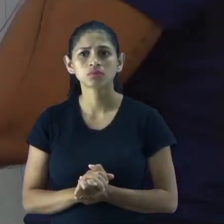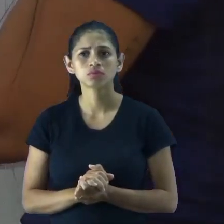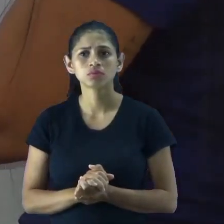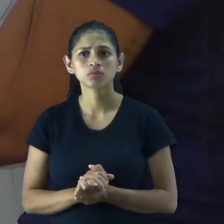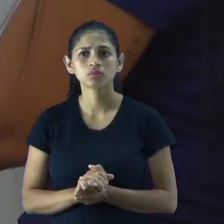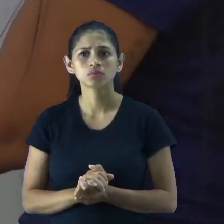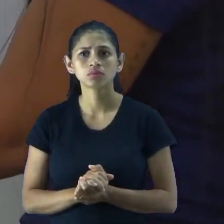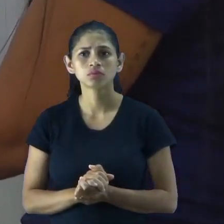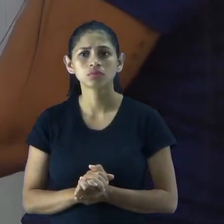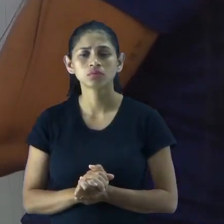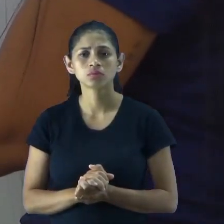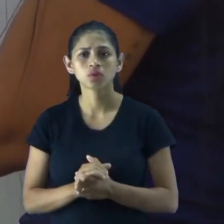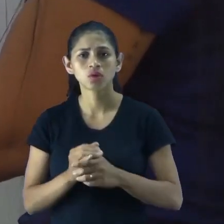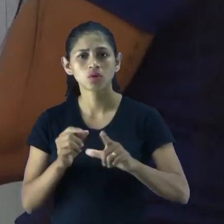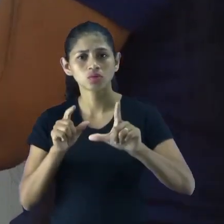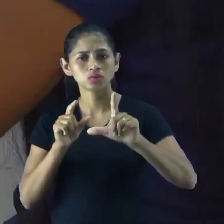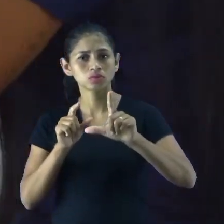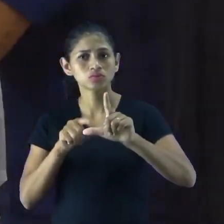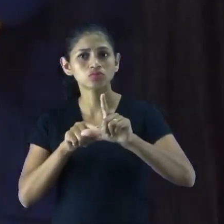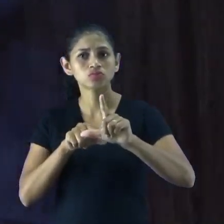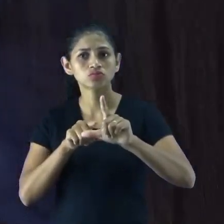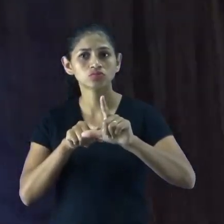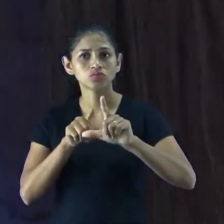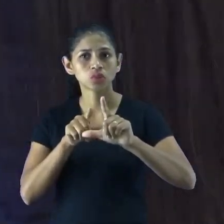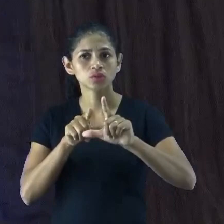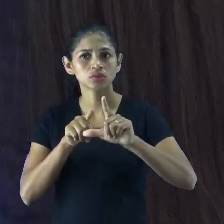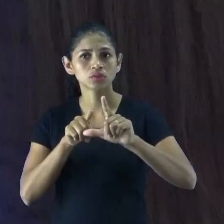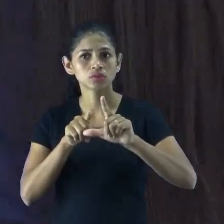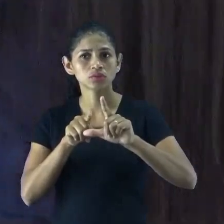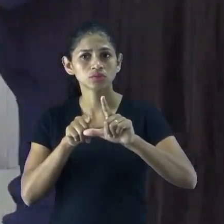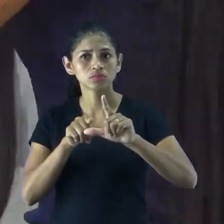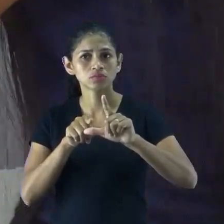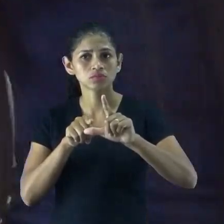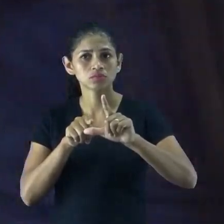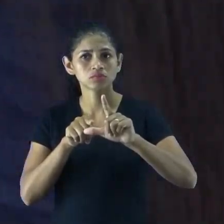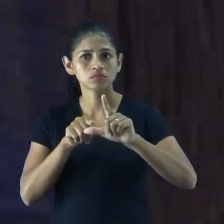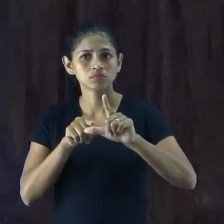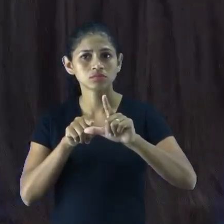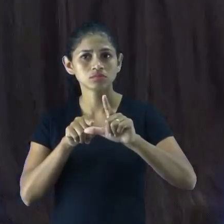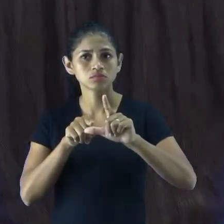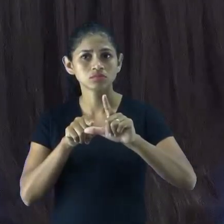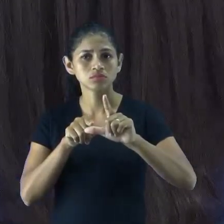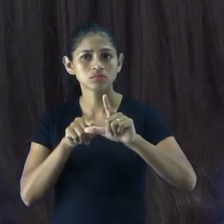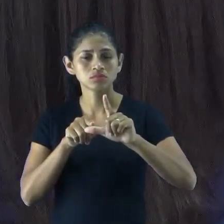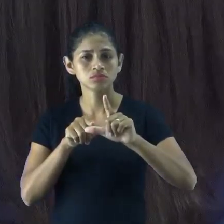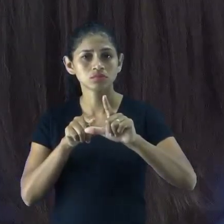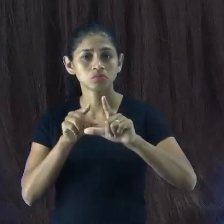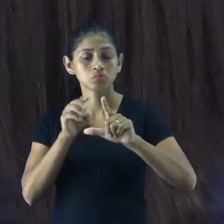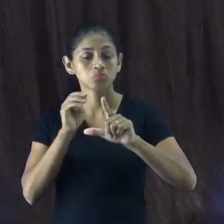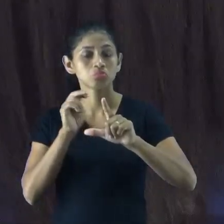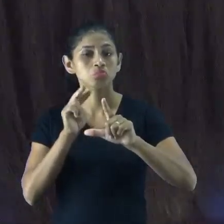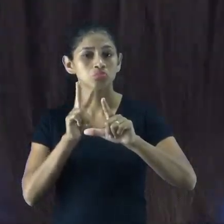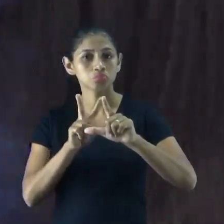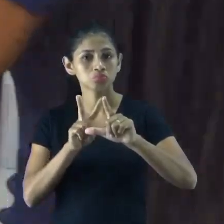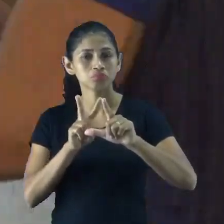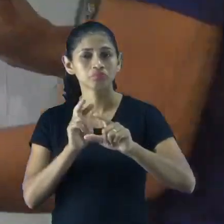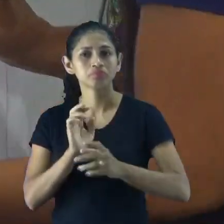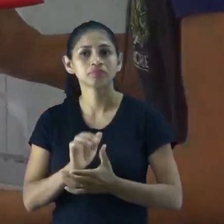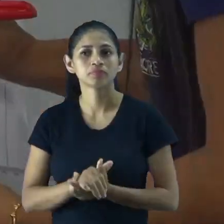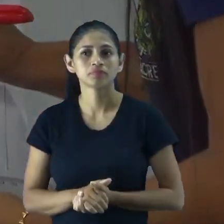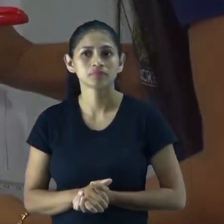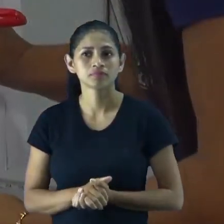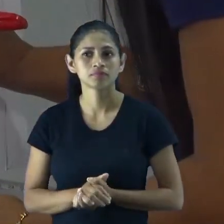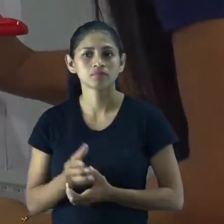Olha só cavalo vamos ver onde que a coluna dele está dando no número dois